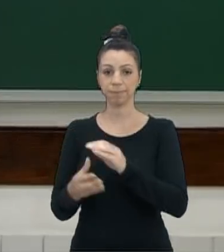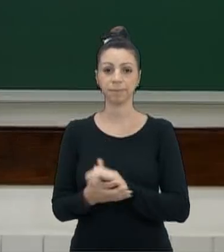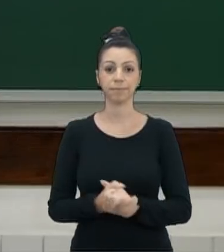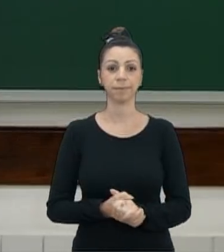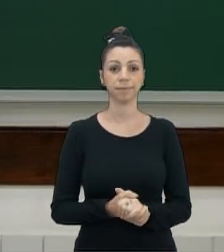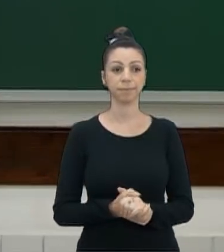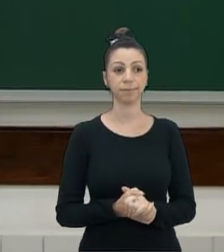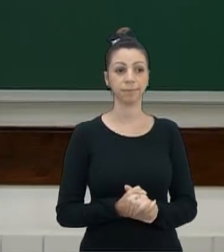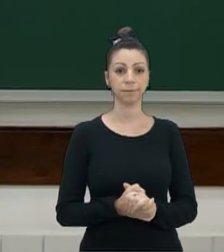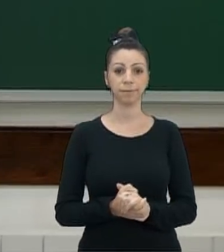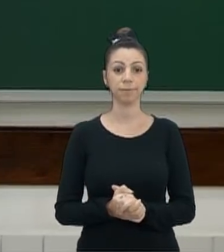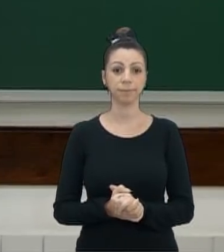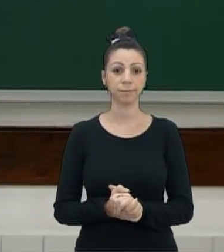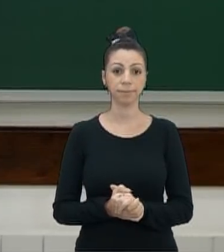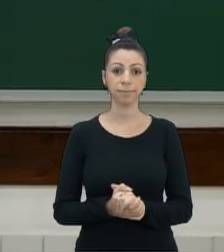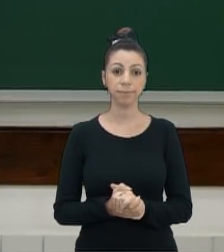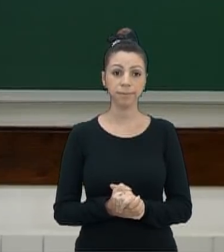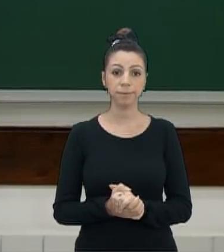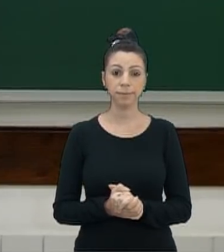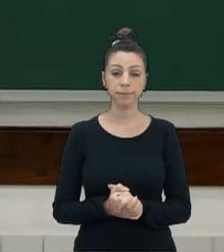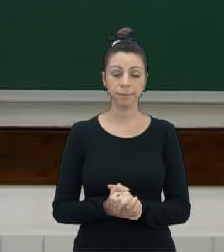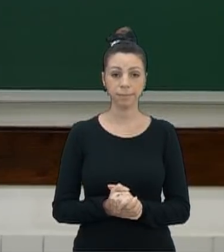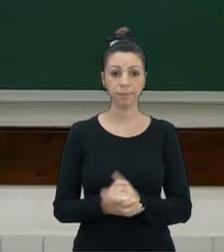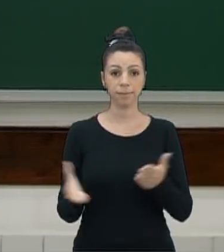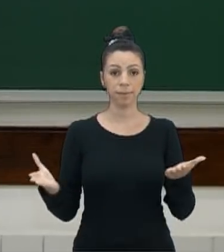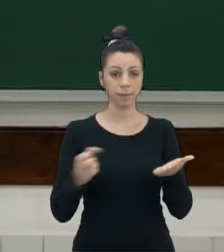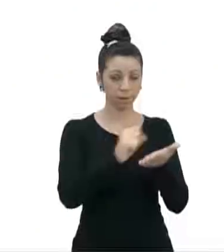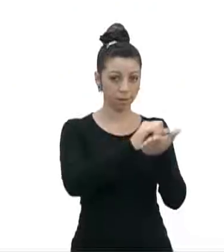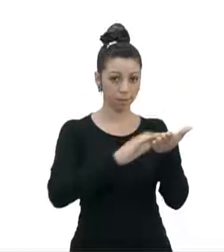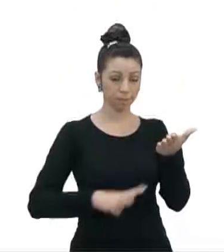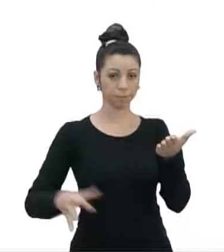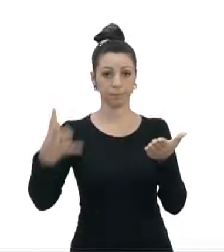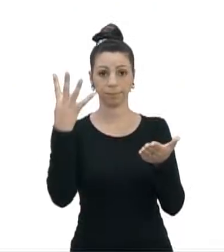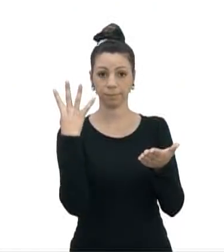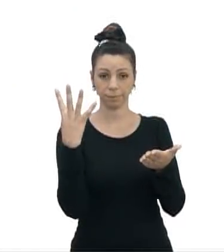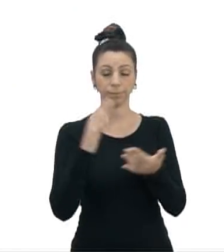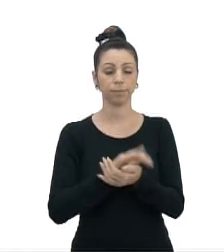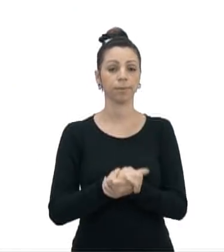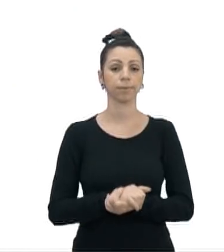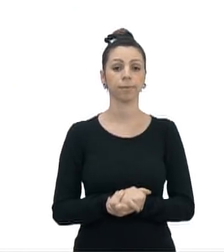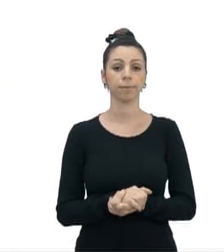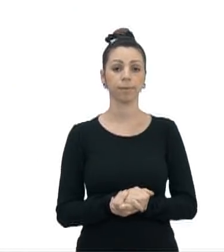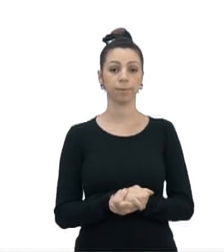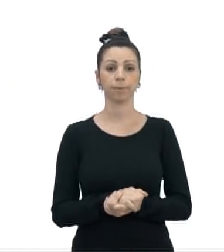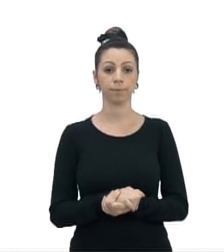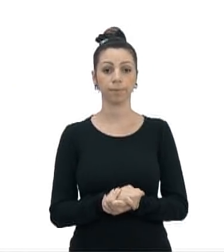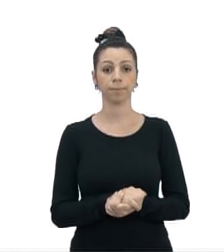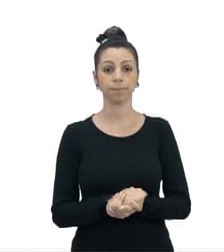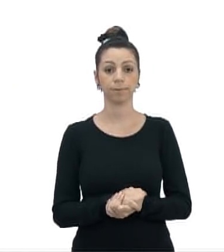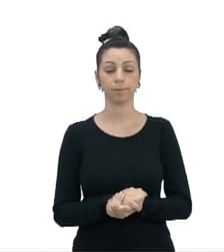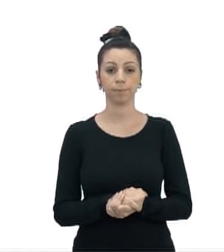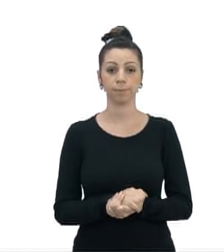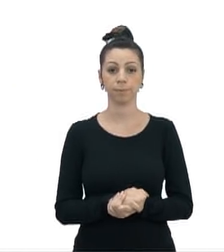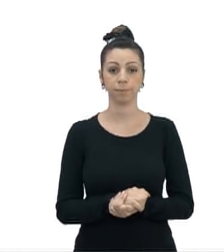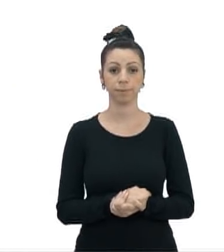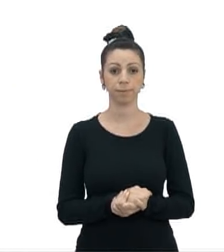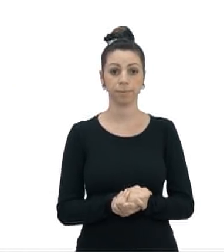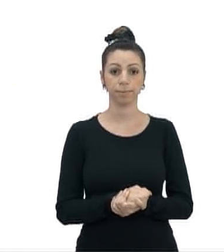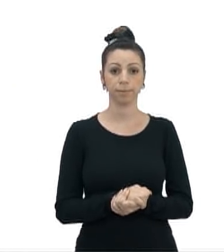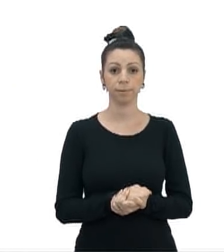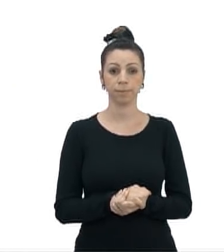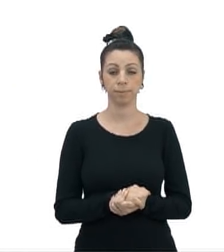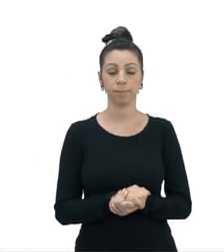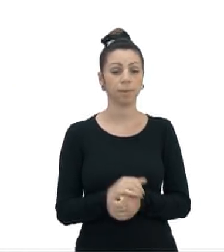Vamos lá? Já fizemos o 3. Vamos fazer o exercício 4 agora. O que vocês vão fazer? Então, lembram que no